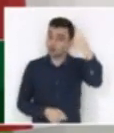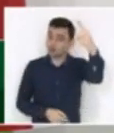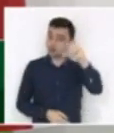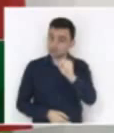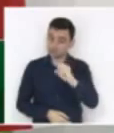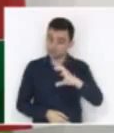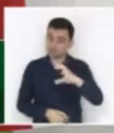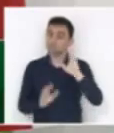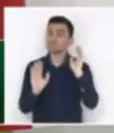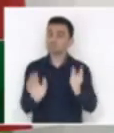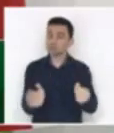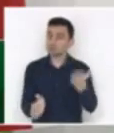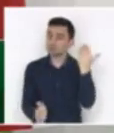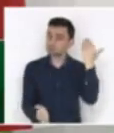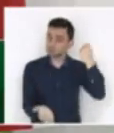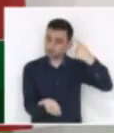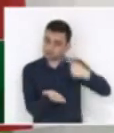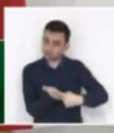este pacto em